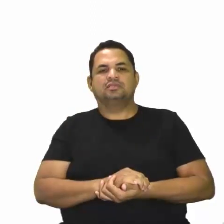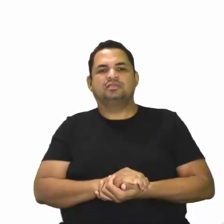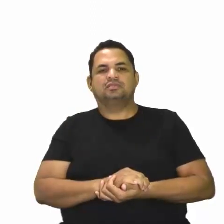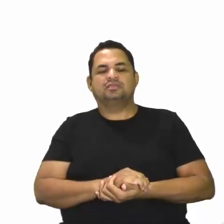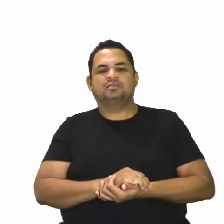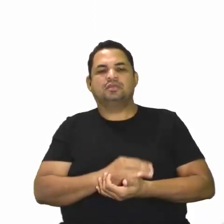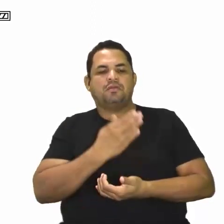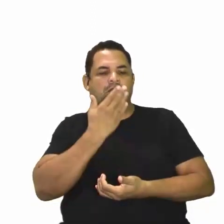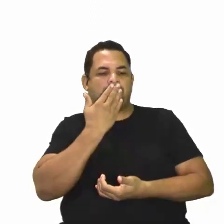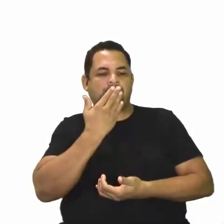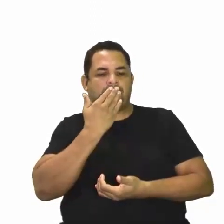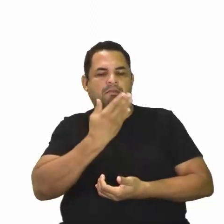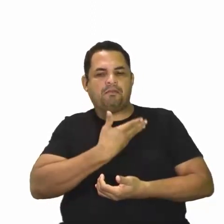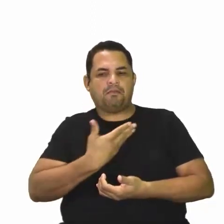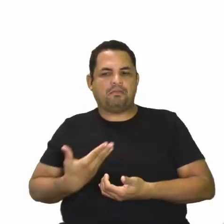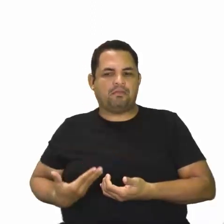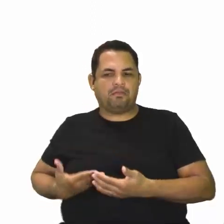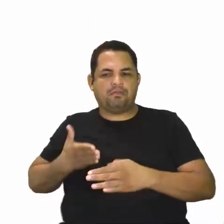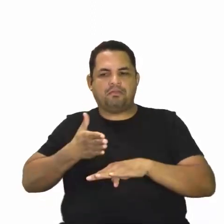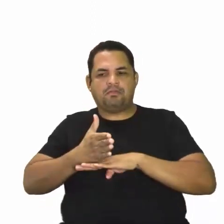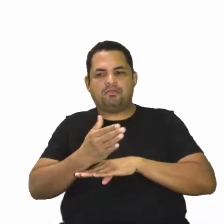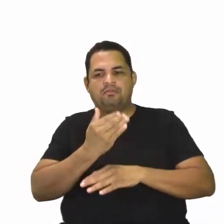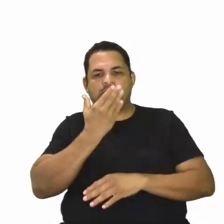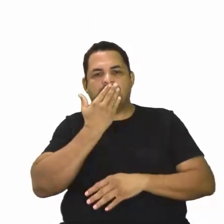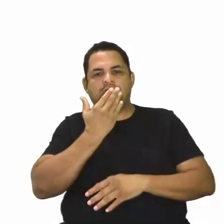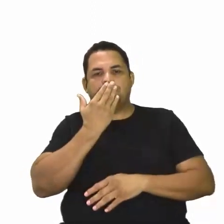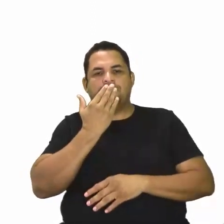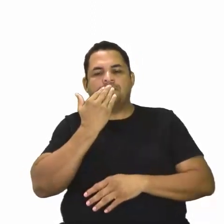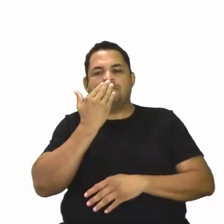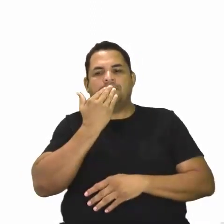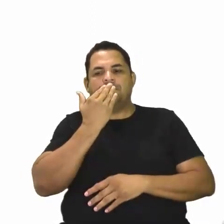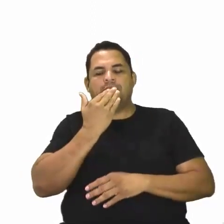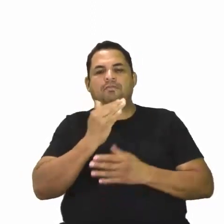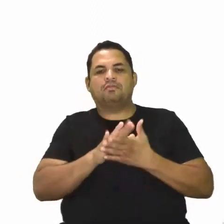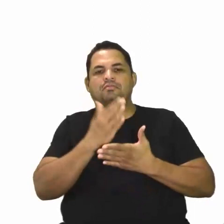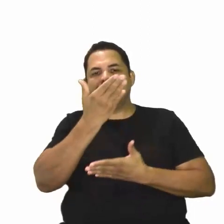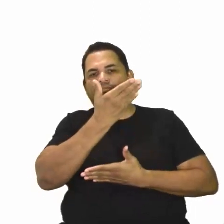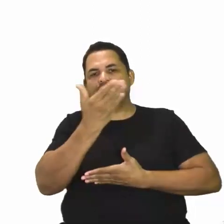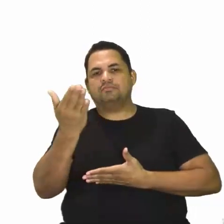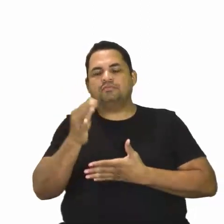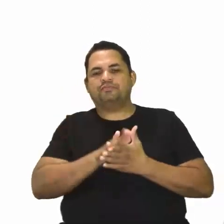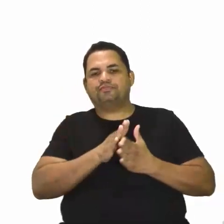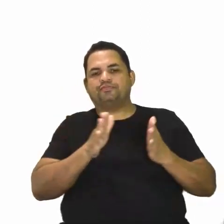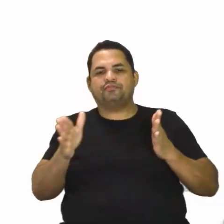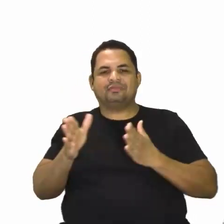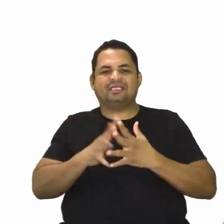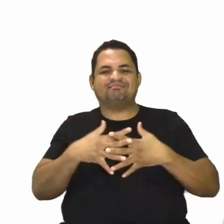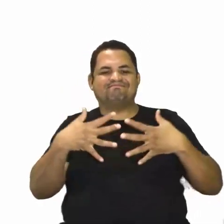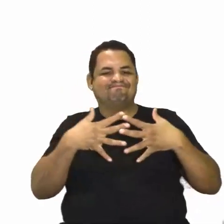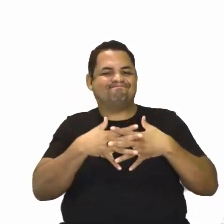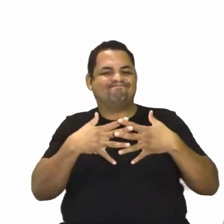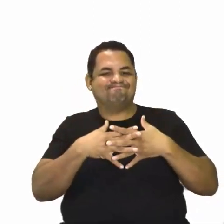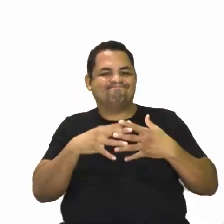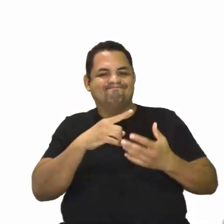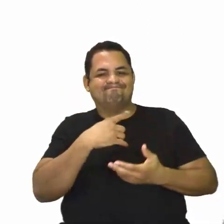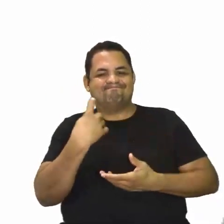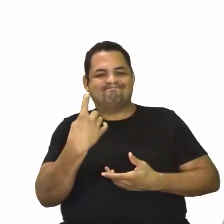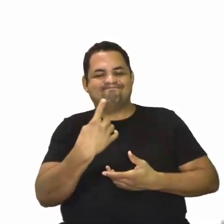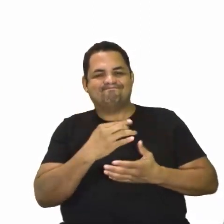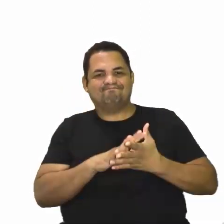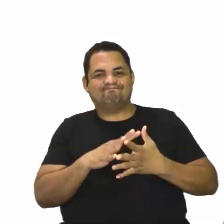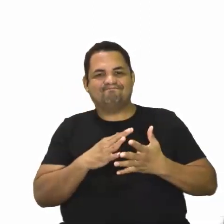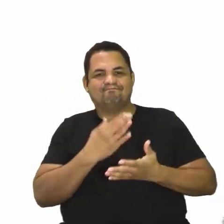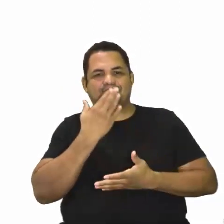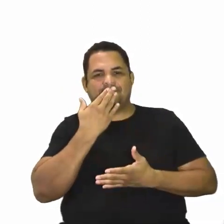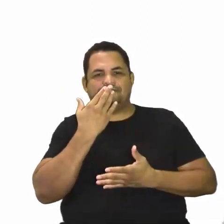O governo de José Sarney. Entramos no governo de José Sarney. Pessoal, aí é um período complicado para a gente analisar. Porque no governo